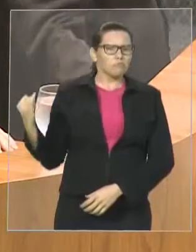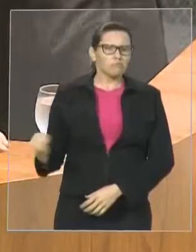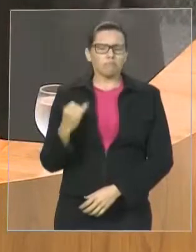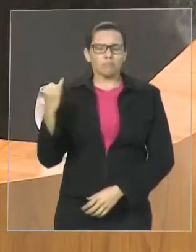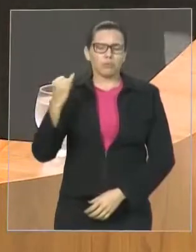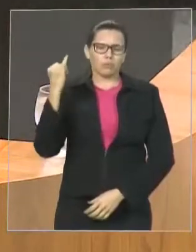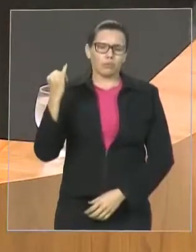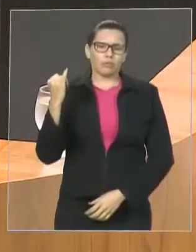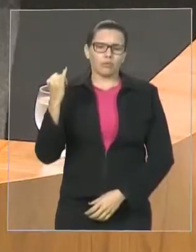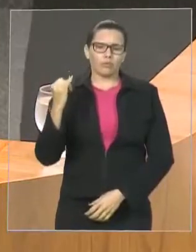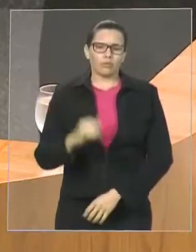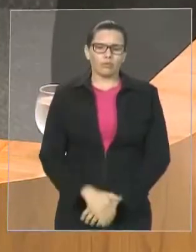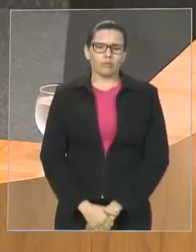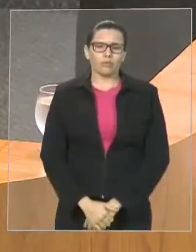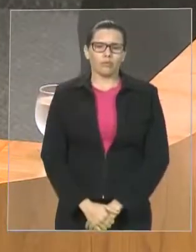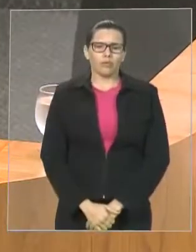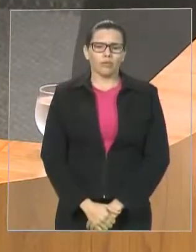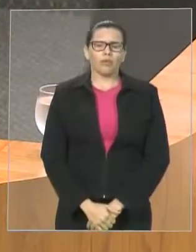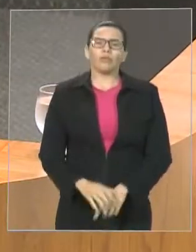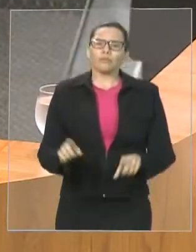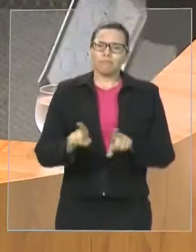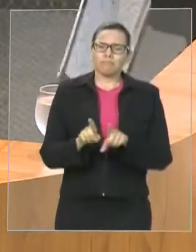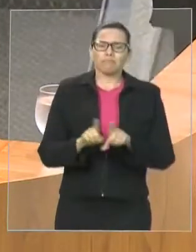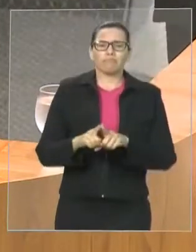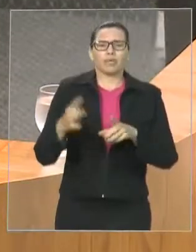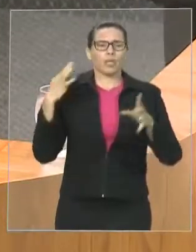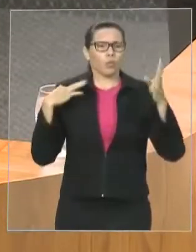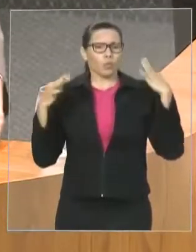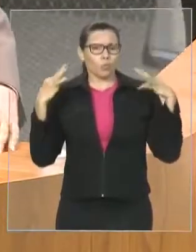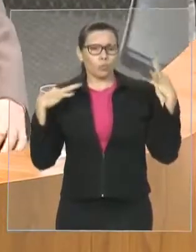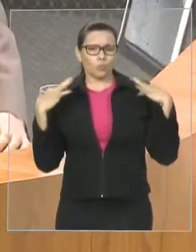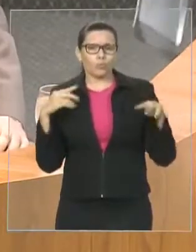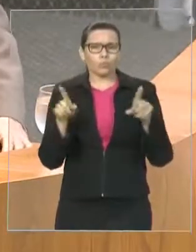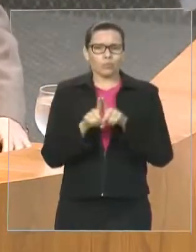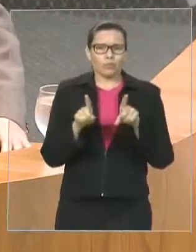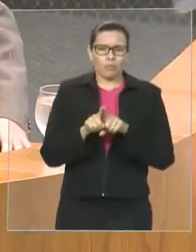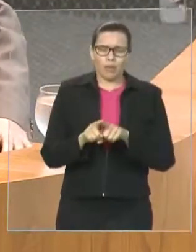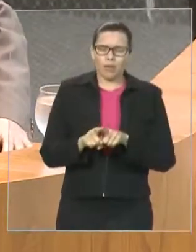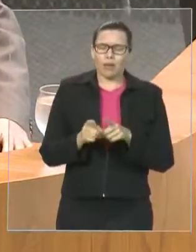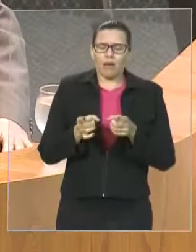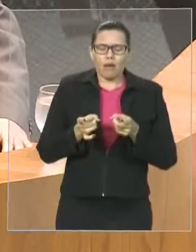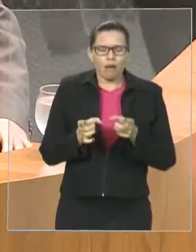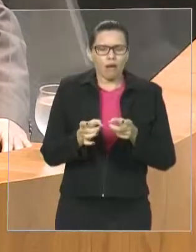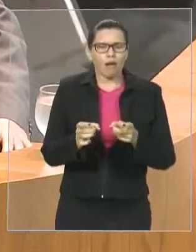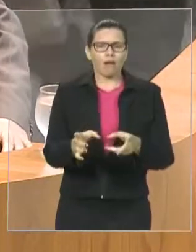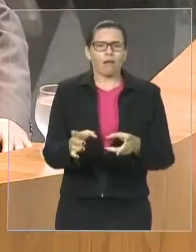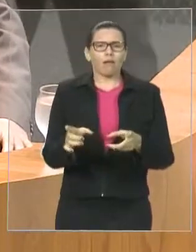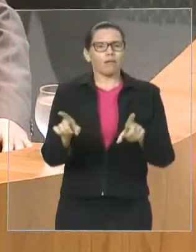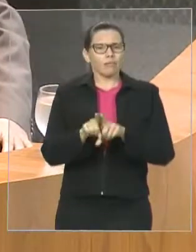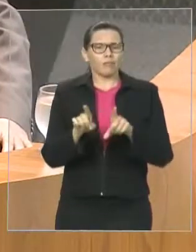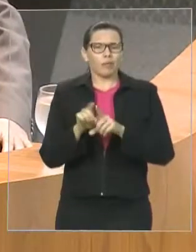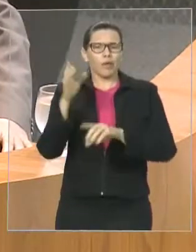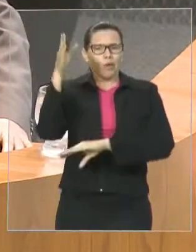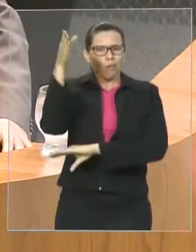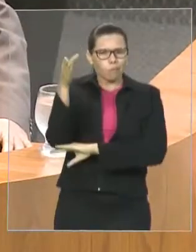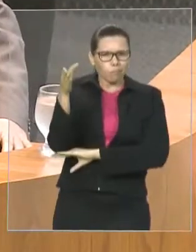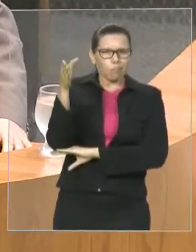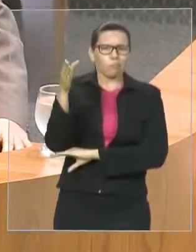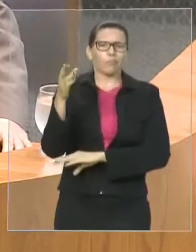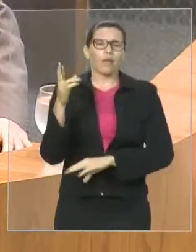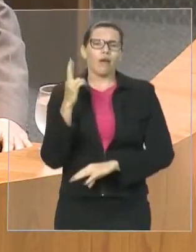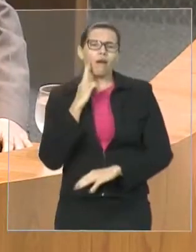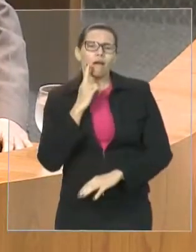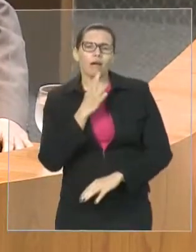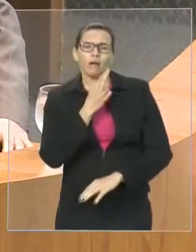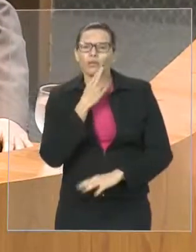para o comércio, para o turismo e para as atividades hoteleiras, restaurantes, etc. E o BR Obró